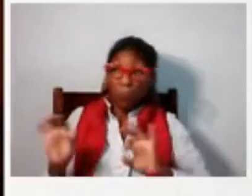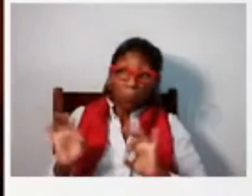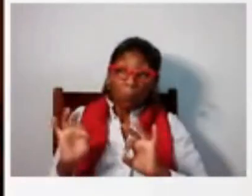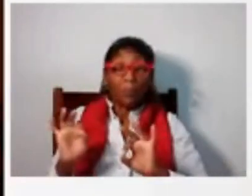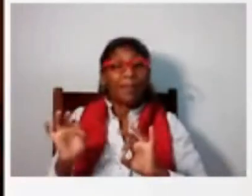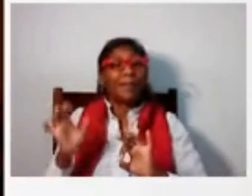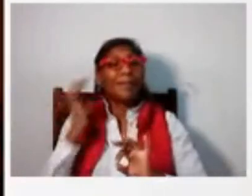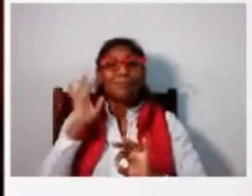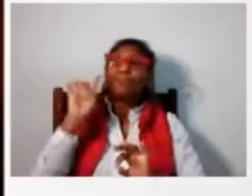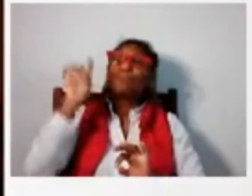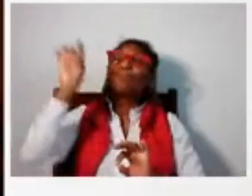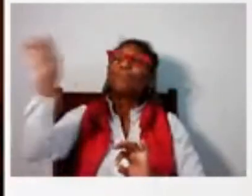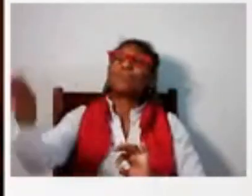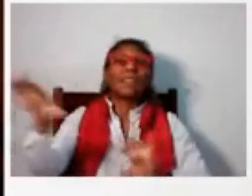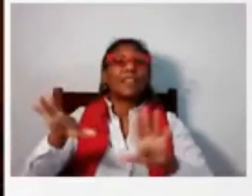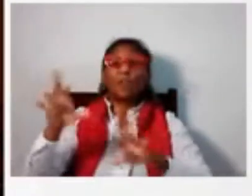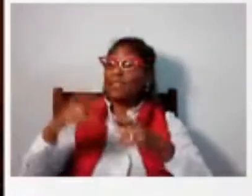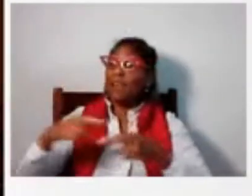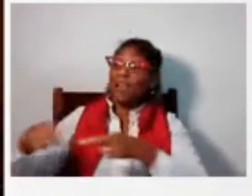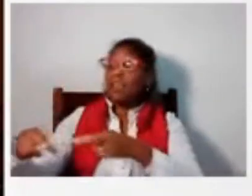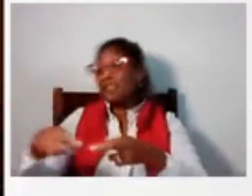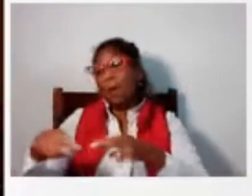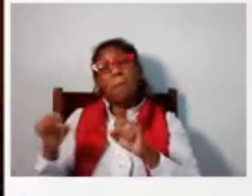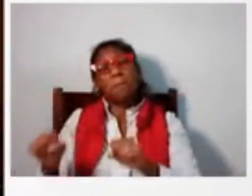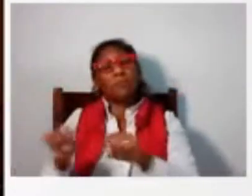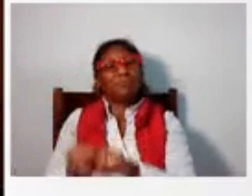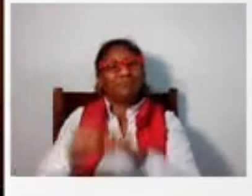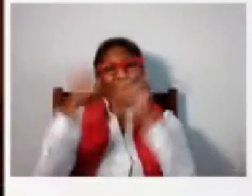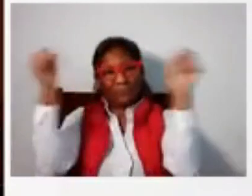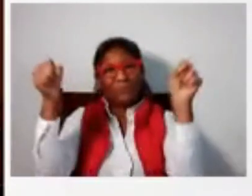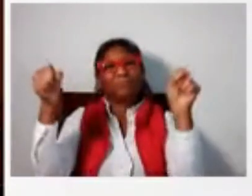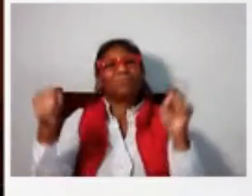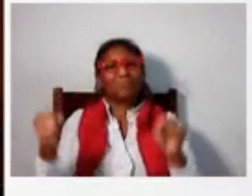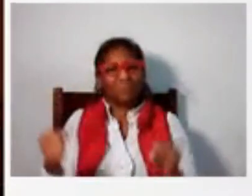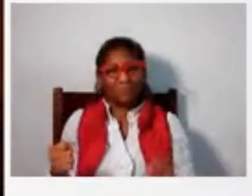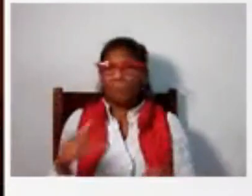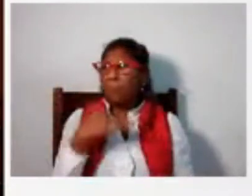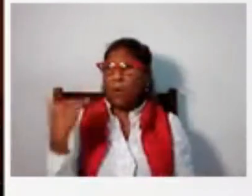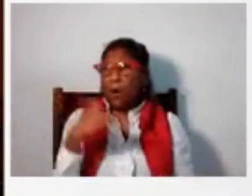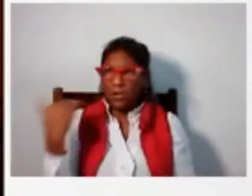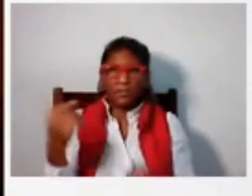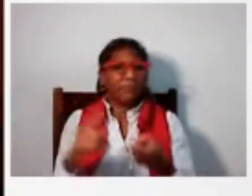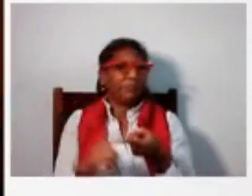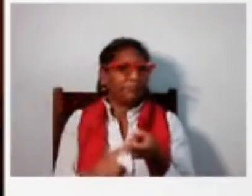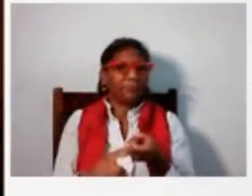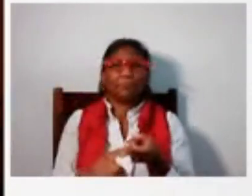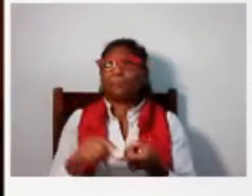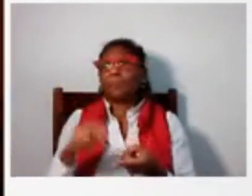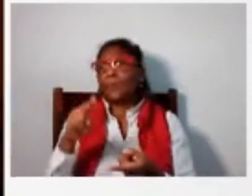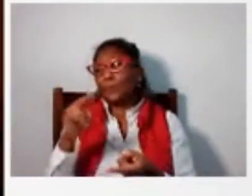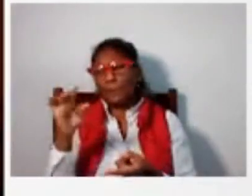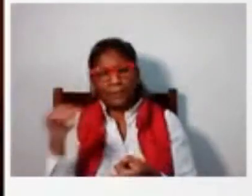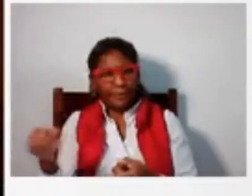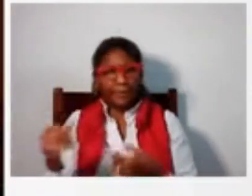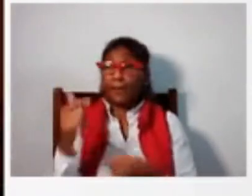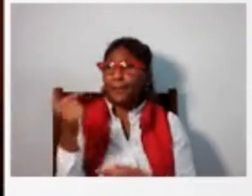tendência, essas regiões poderão ter comprometido o atendimento, consequentemente aumento de mortalidade, e com aumento de mortalidade não há hipótese